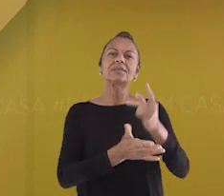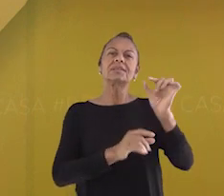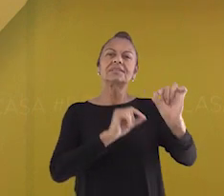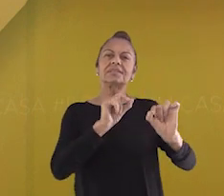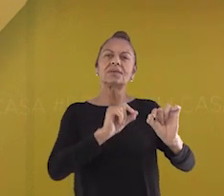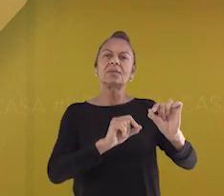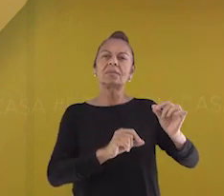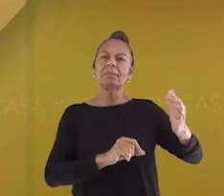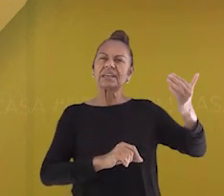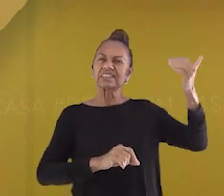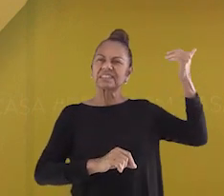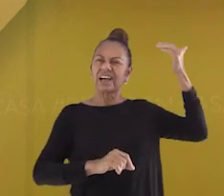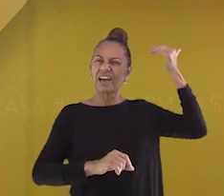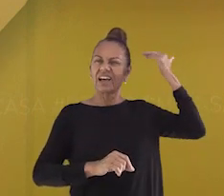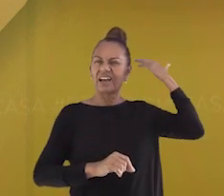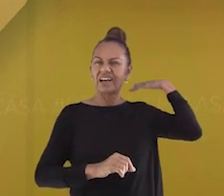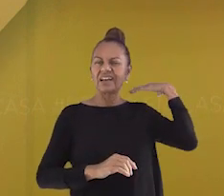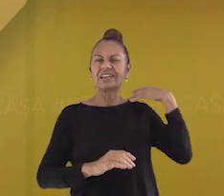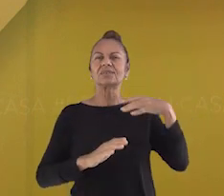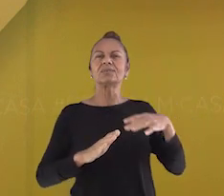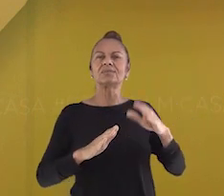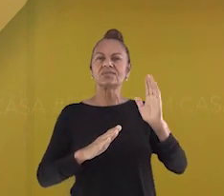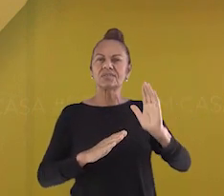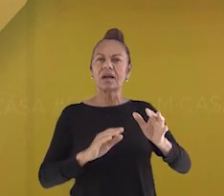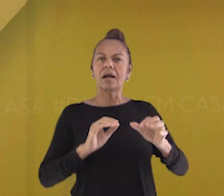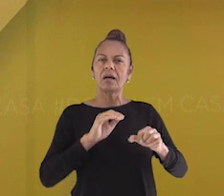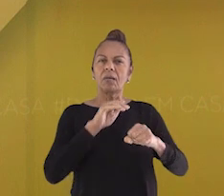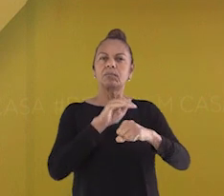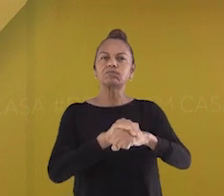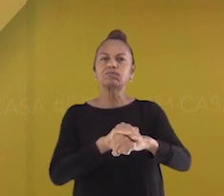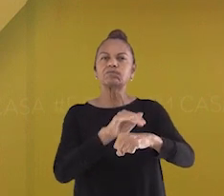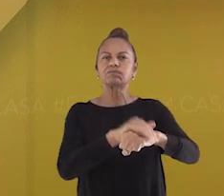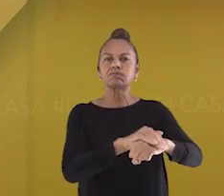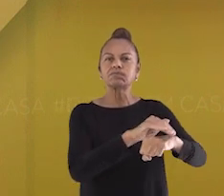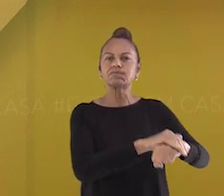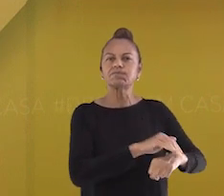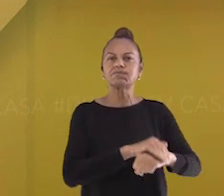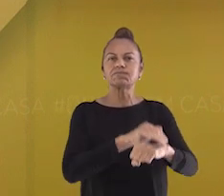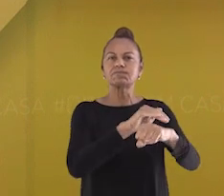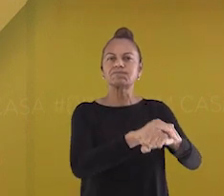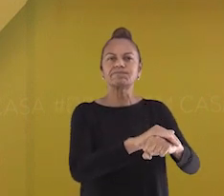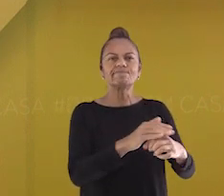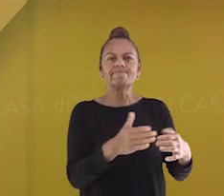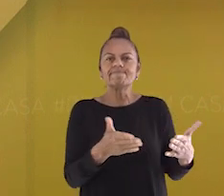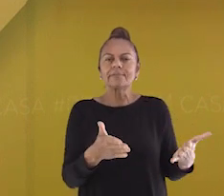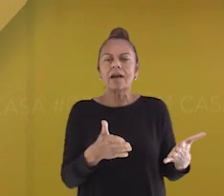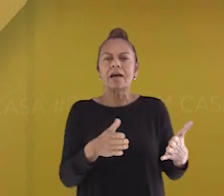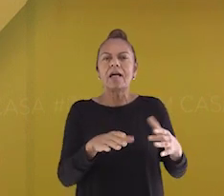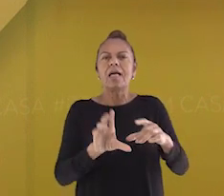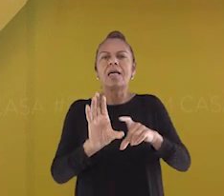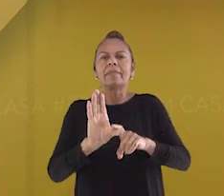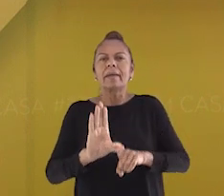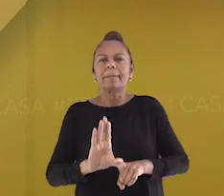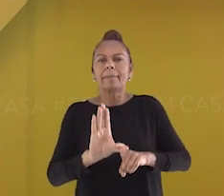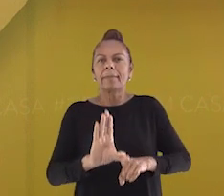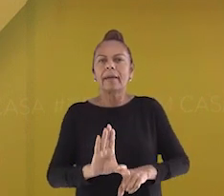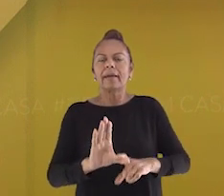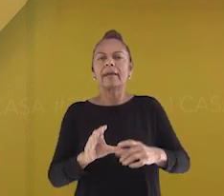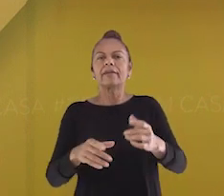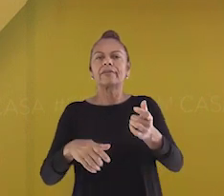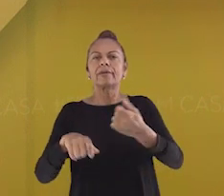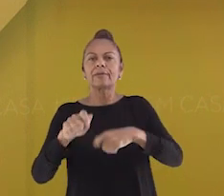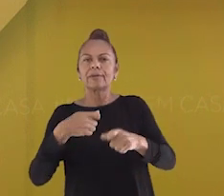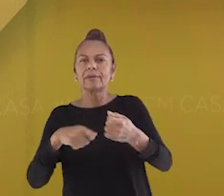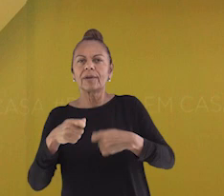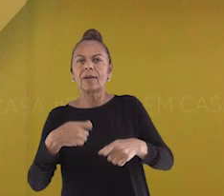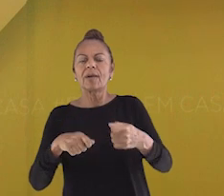grande exploração desde o período colonial. Eles possuem dependência econômica, baixo nível